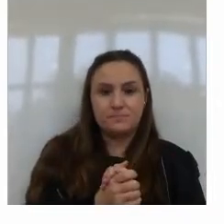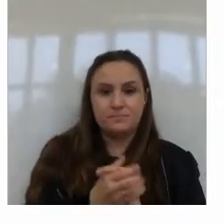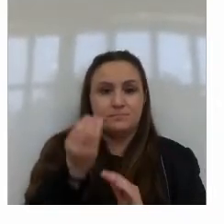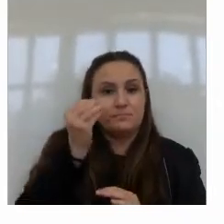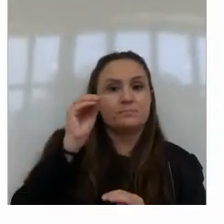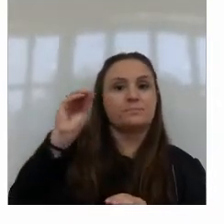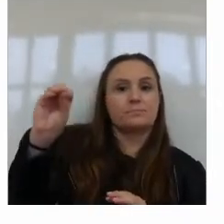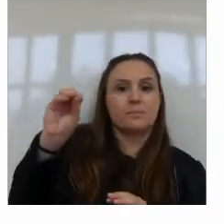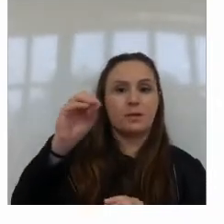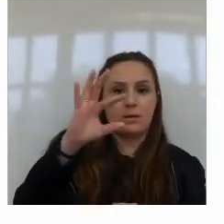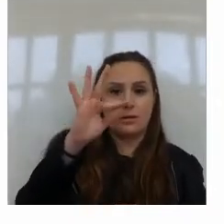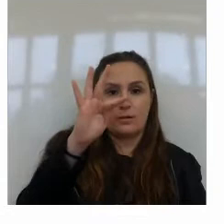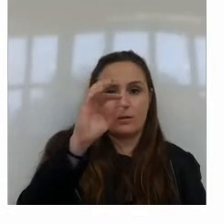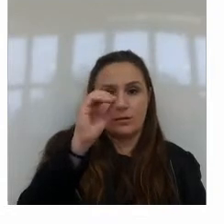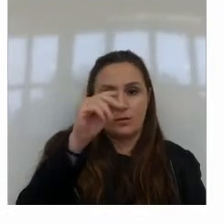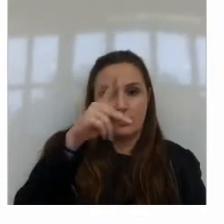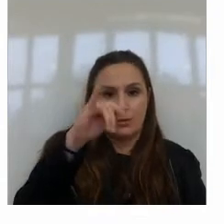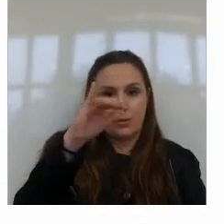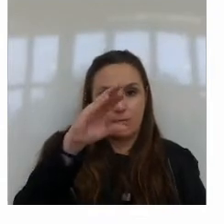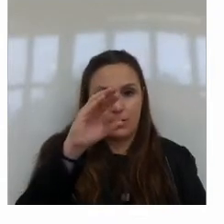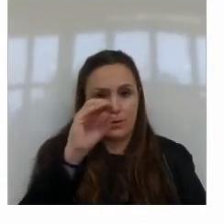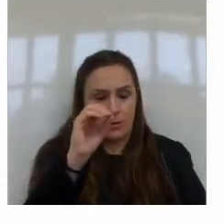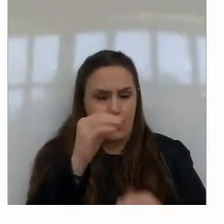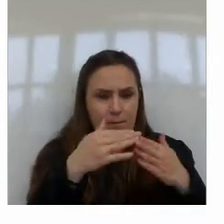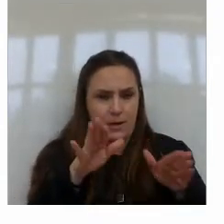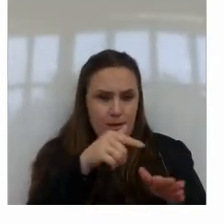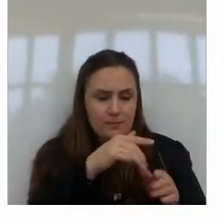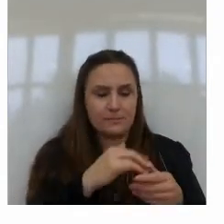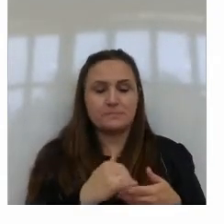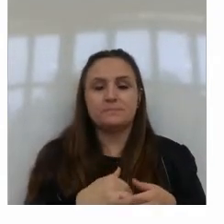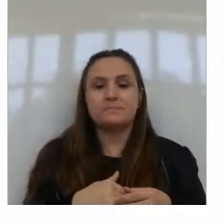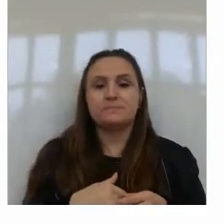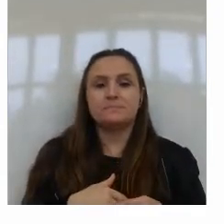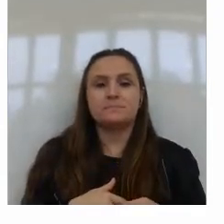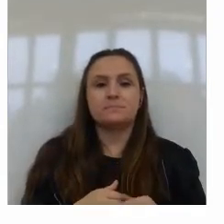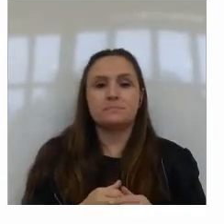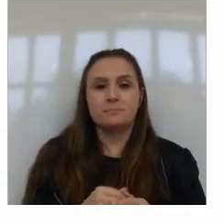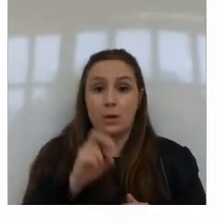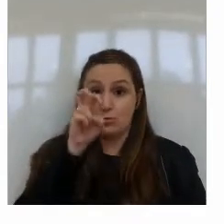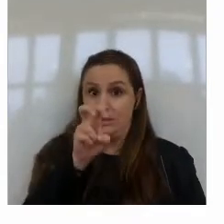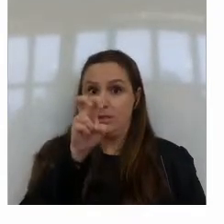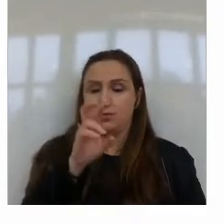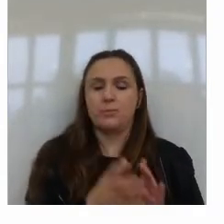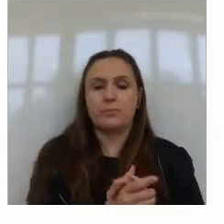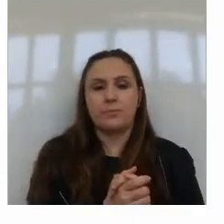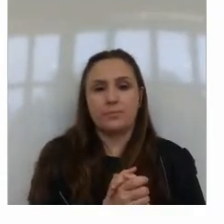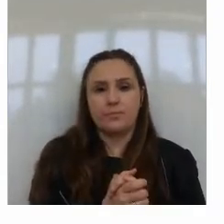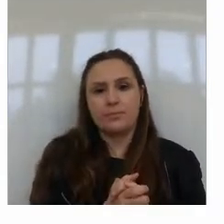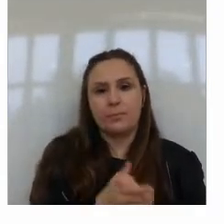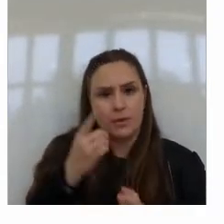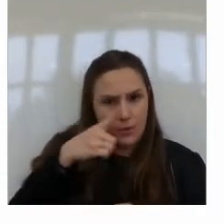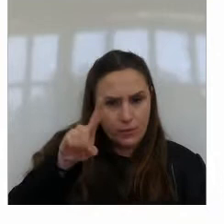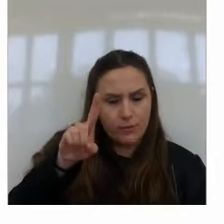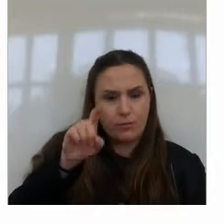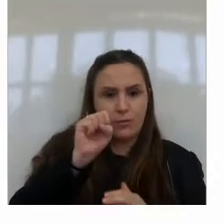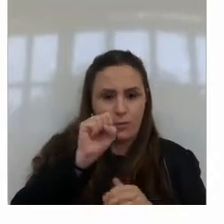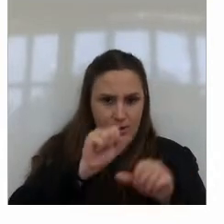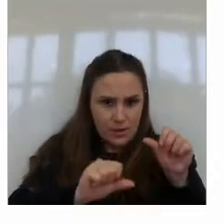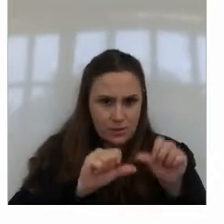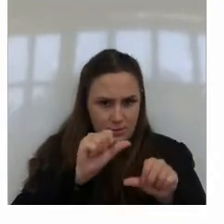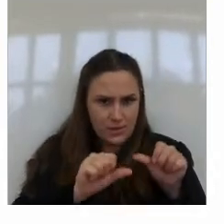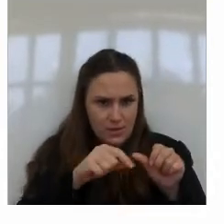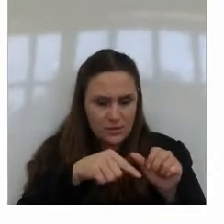Feita a ativação, eu vou colocar aqui no tópico que eu abri para essa atividade tarefa, que é o tópico